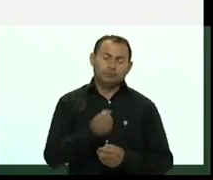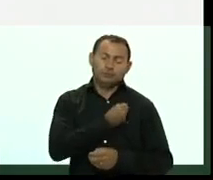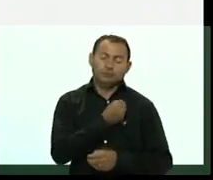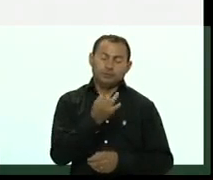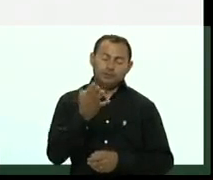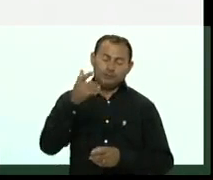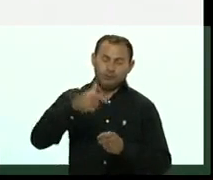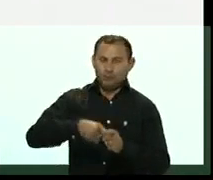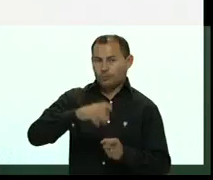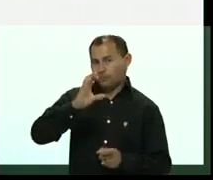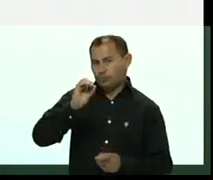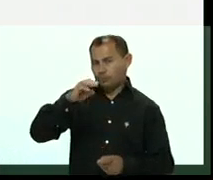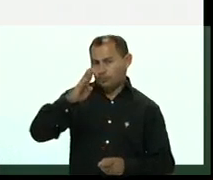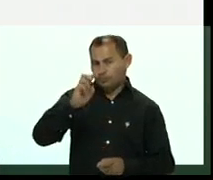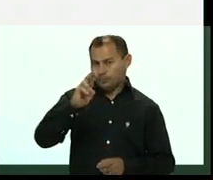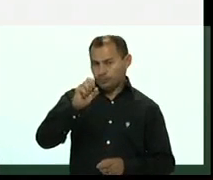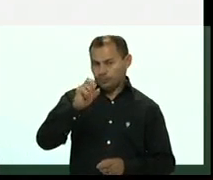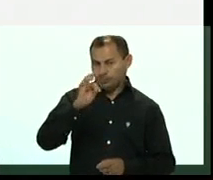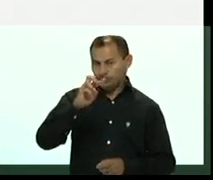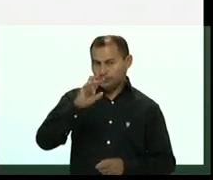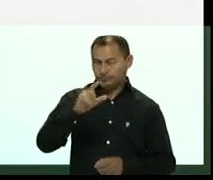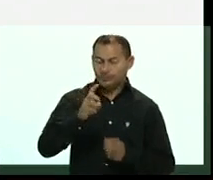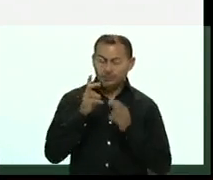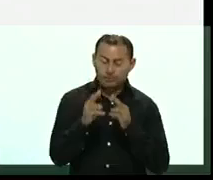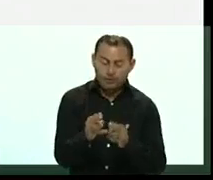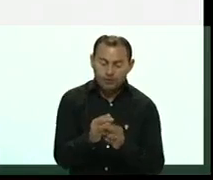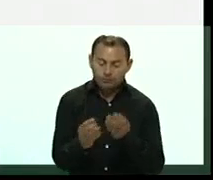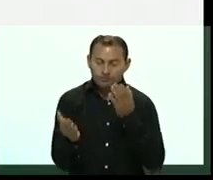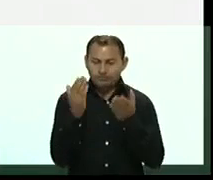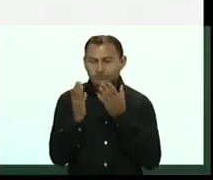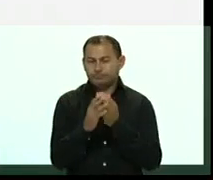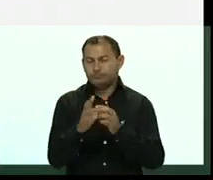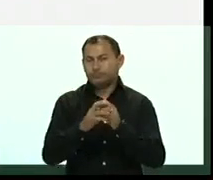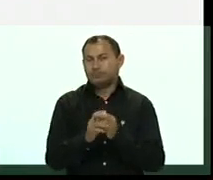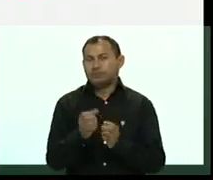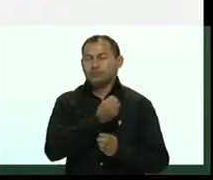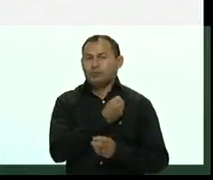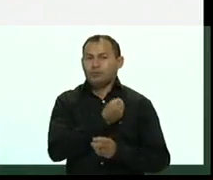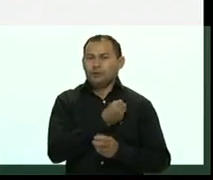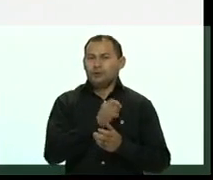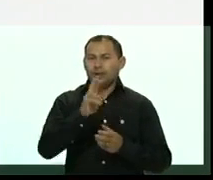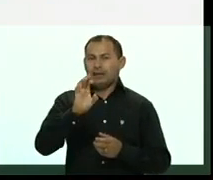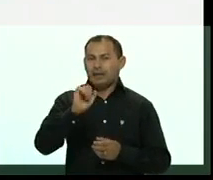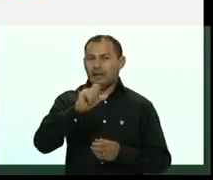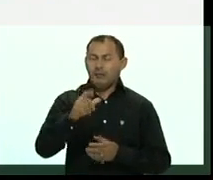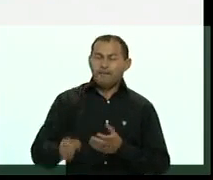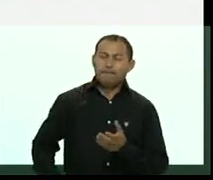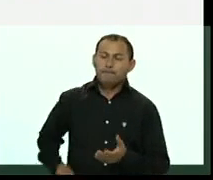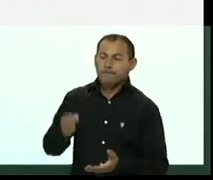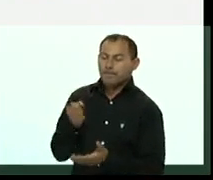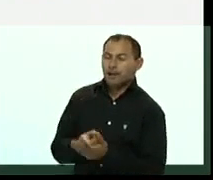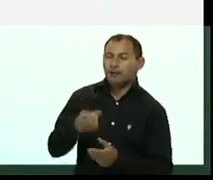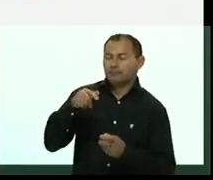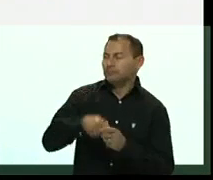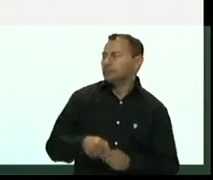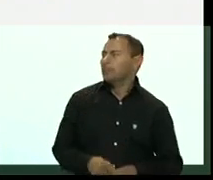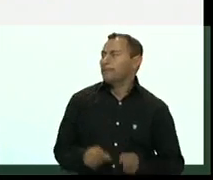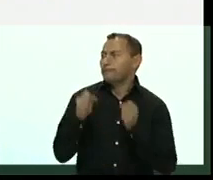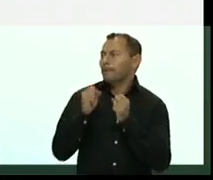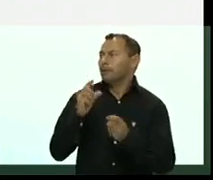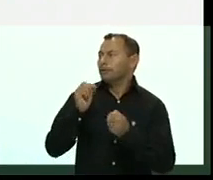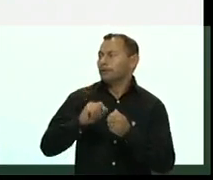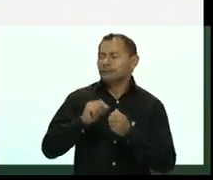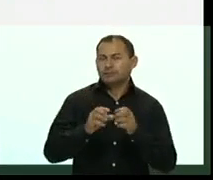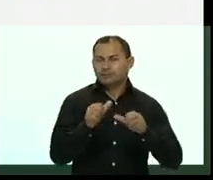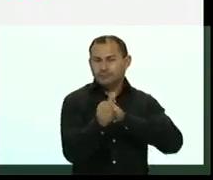litros de combustíveis, é igual, ele pode ter essa relação em relação ao número de reais pagos no abastecimento, a gente pode fazer